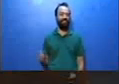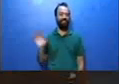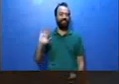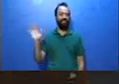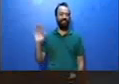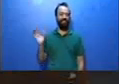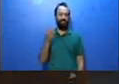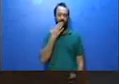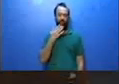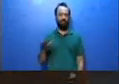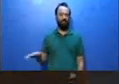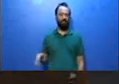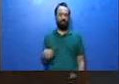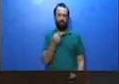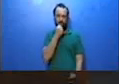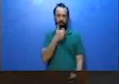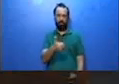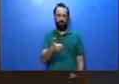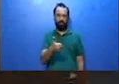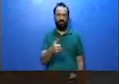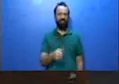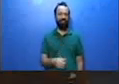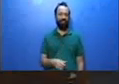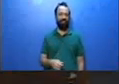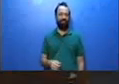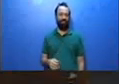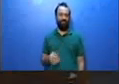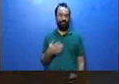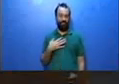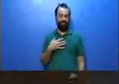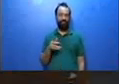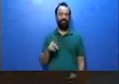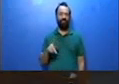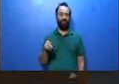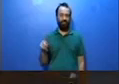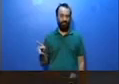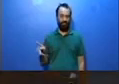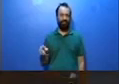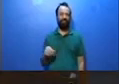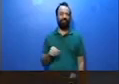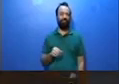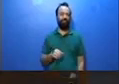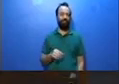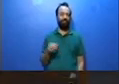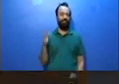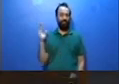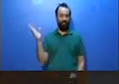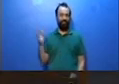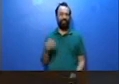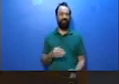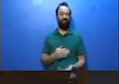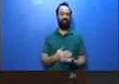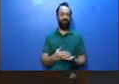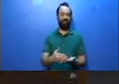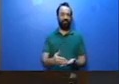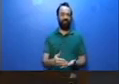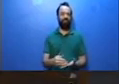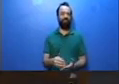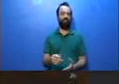Olá, crianças! Tudo bem com vocês? Eu sou a professora Michele. Estamos aqui para mais uma aula